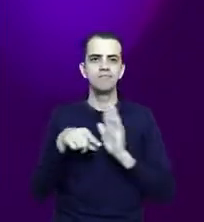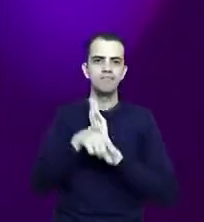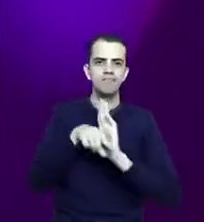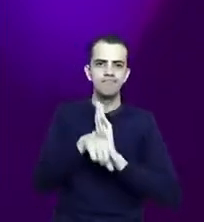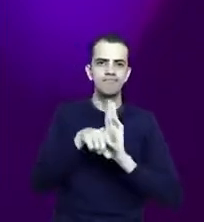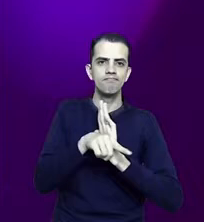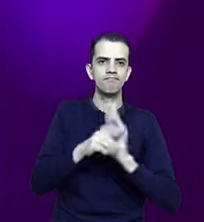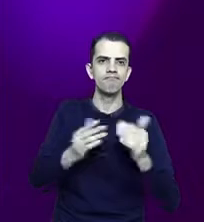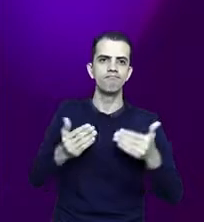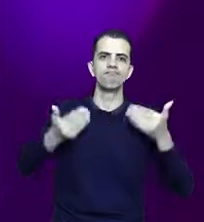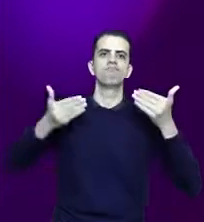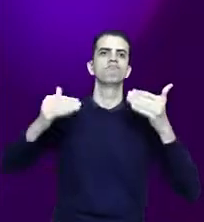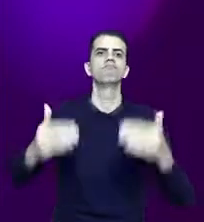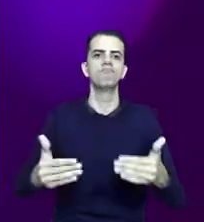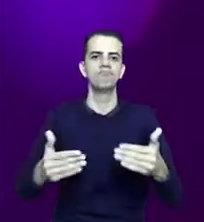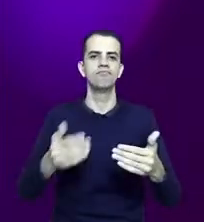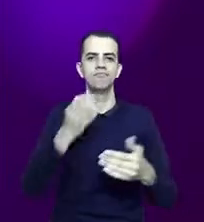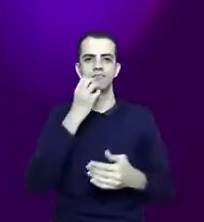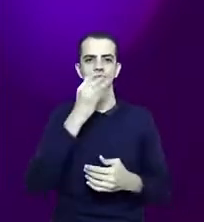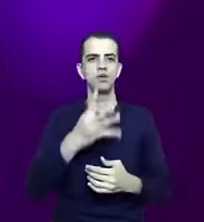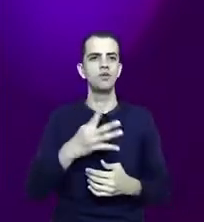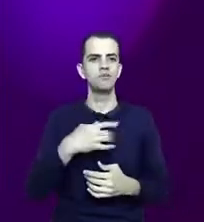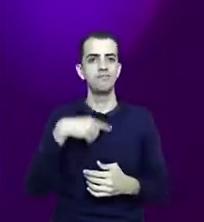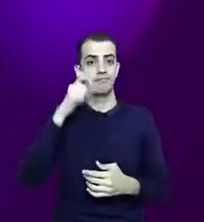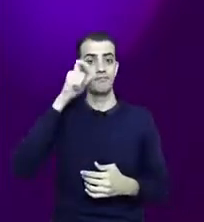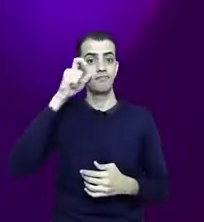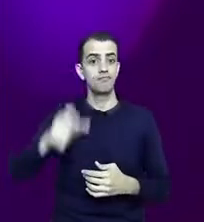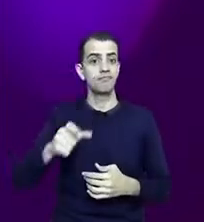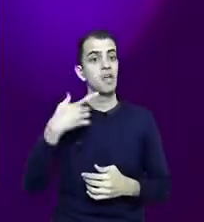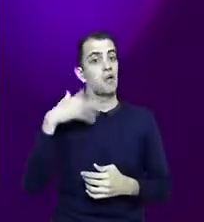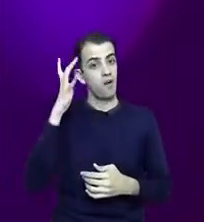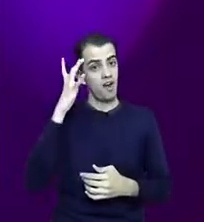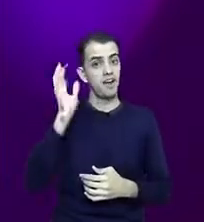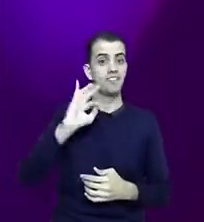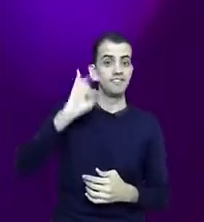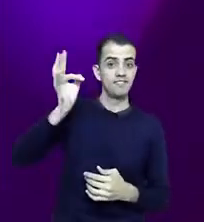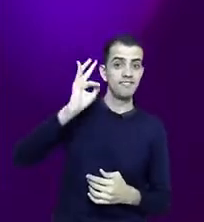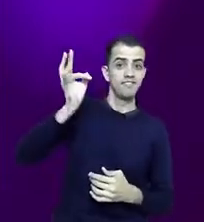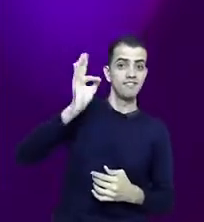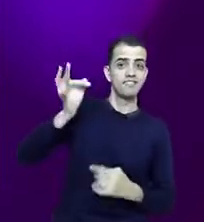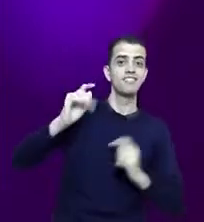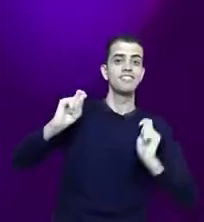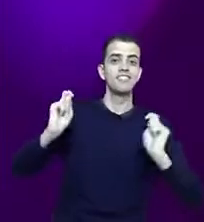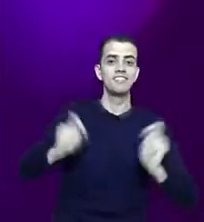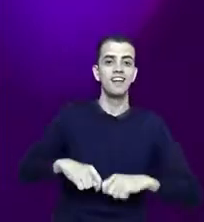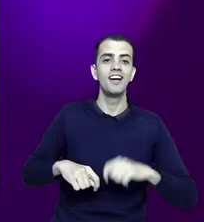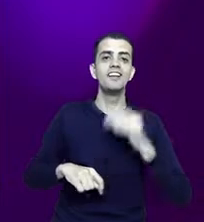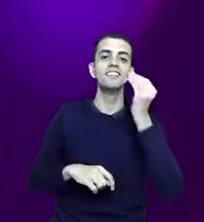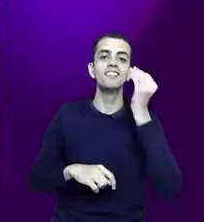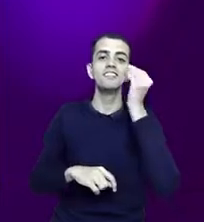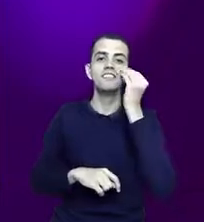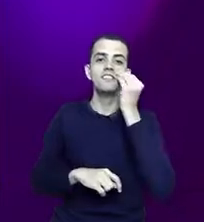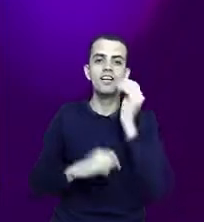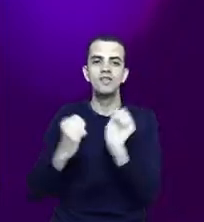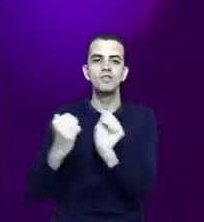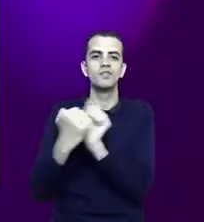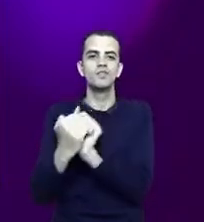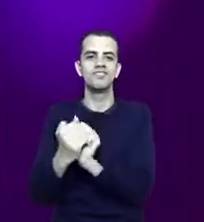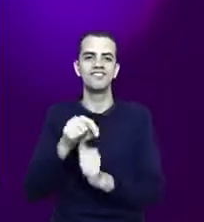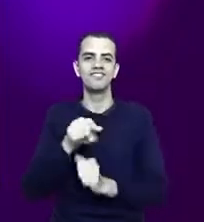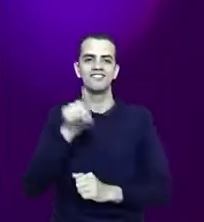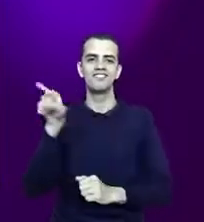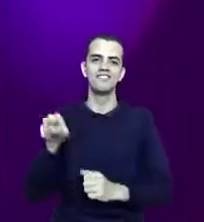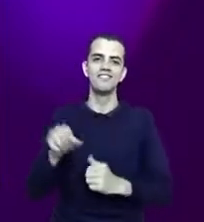muito interessante. Eu acho que em breve aí nós já vamos tentar fazer alguma coisa junto com vocês lá.